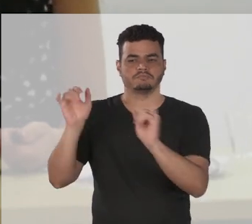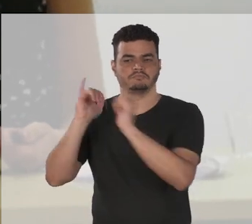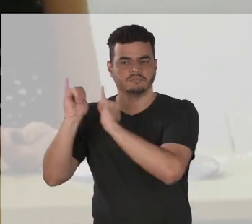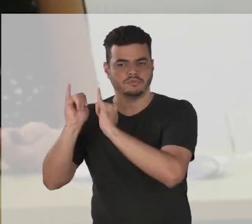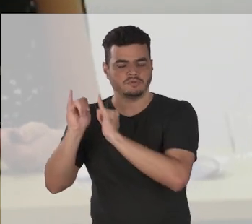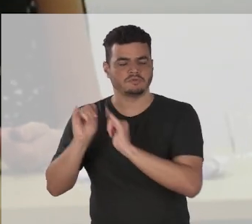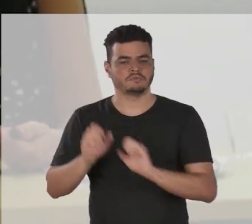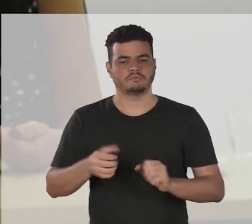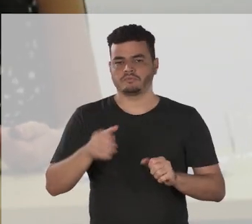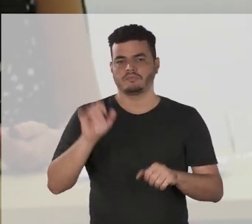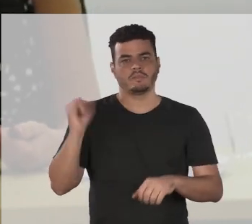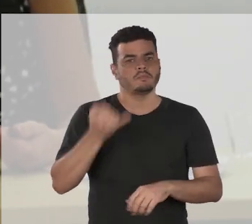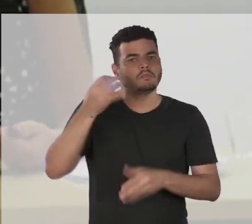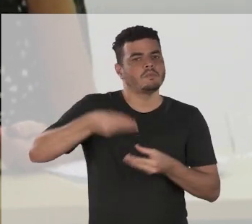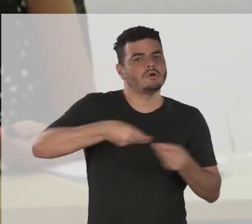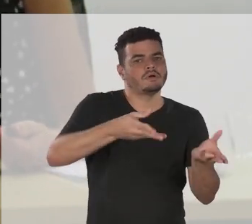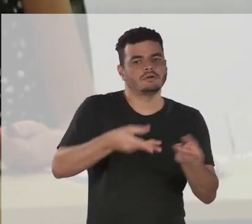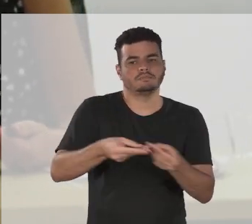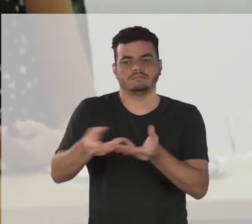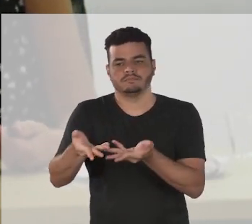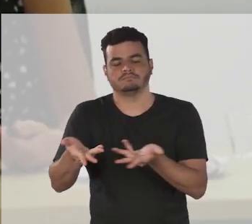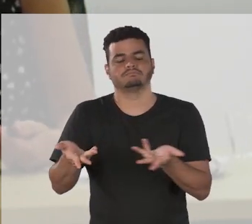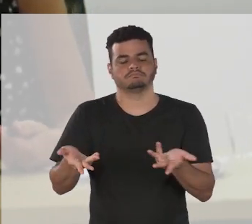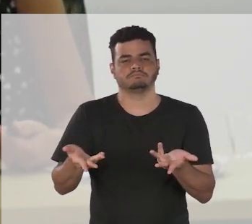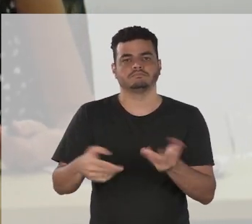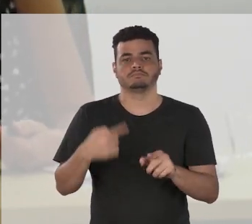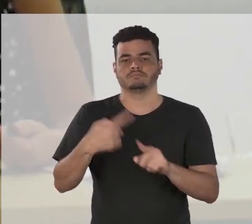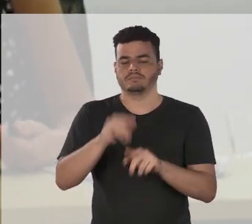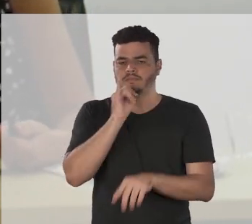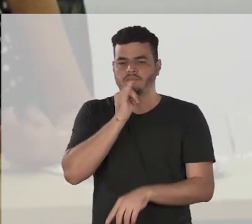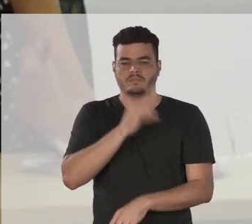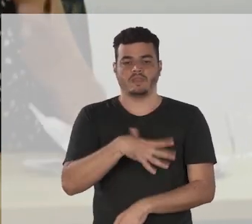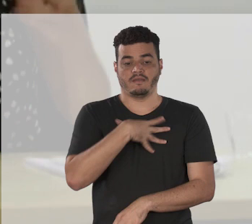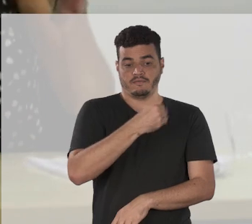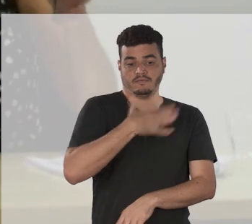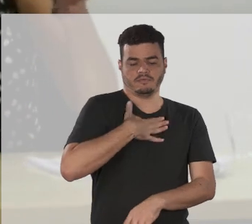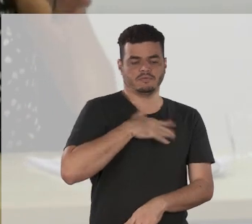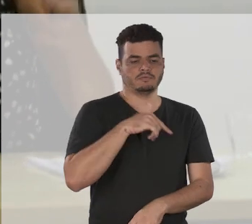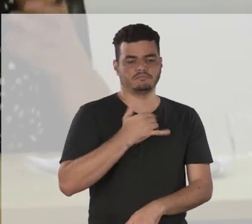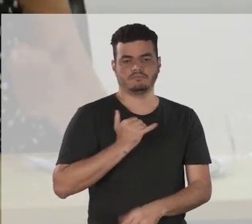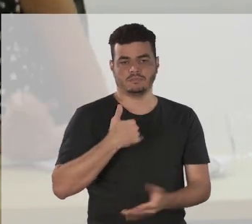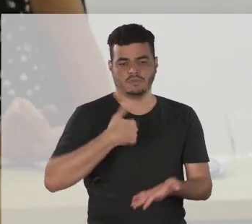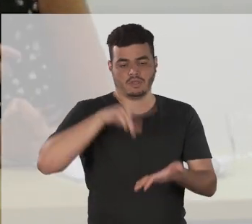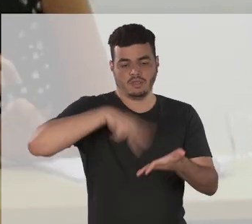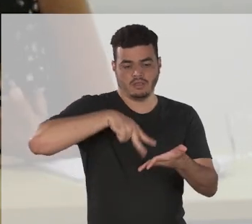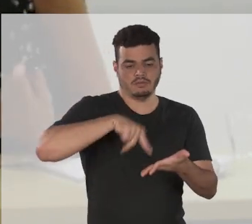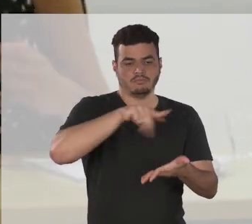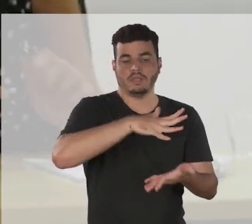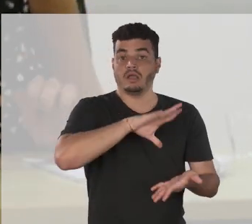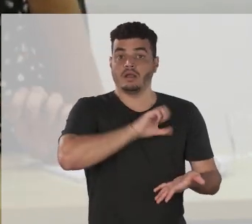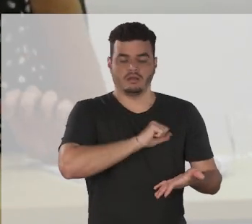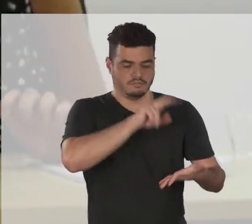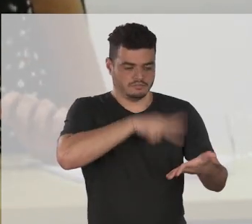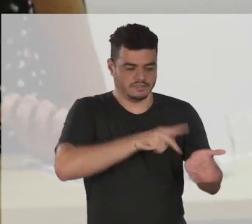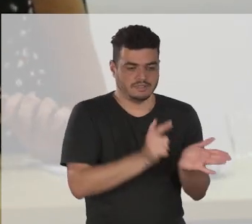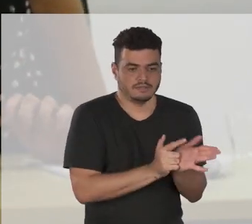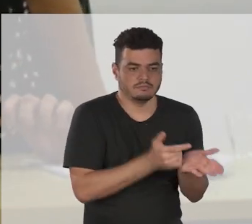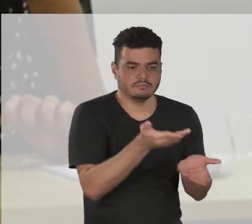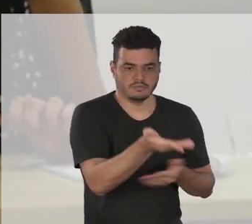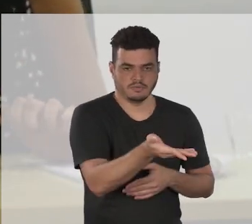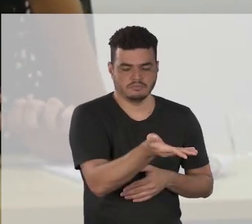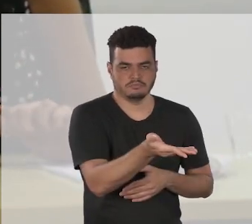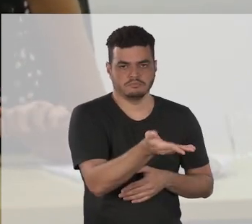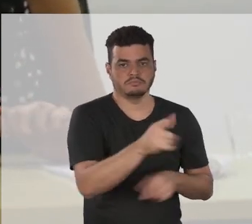aqui eu vou citar meu filho, Mateus, porque ele sempre diz que gosta que eu leia livros